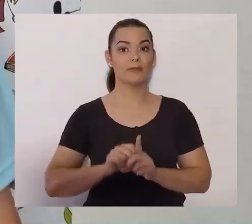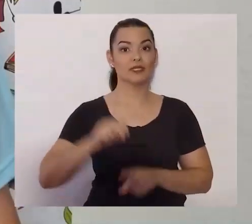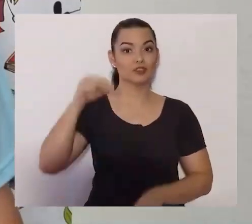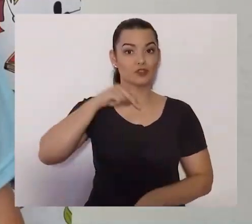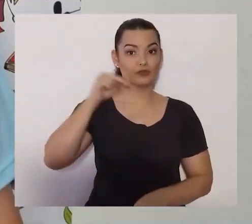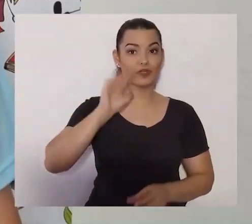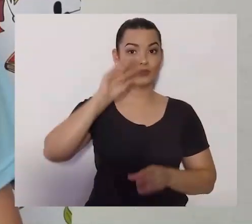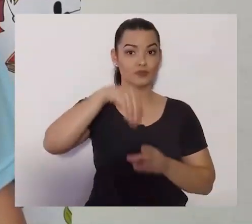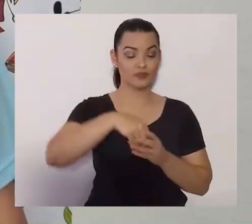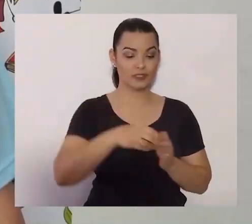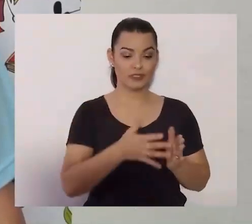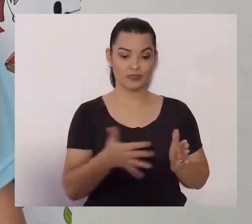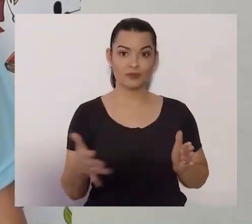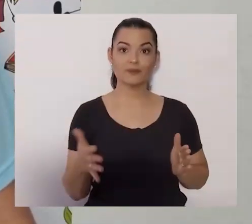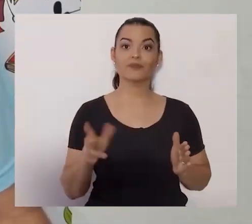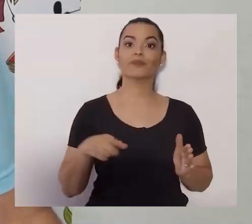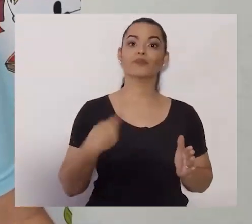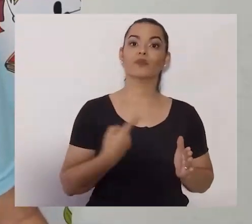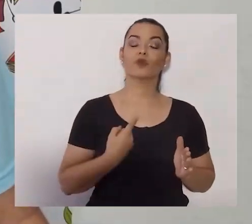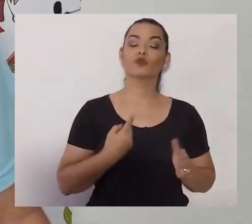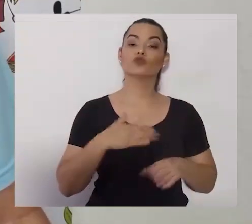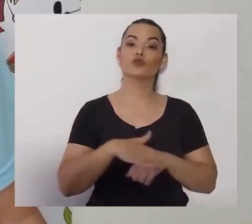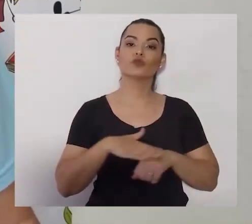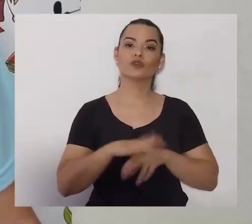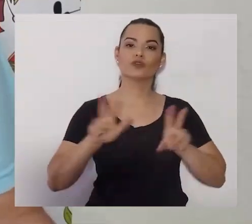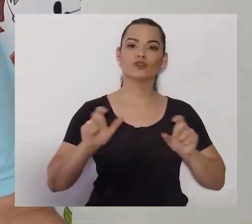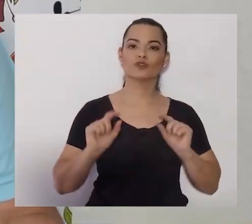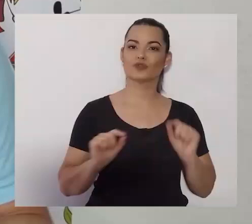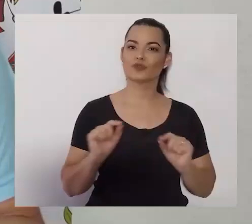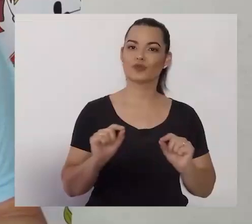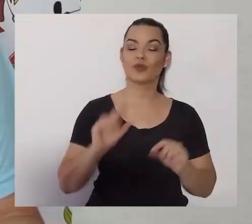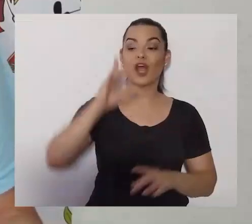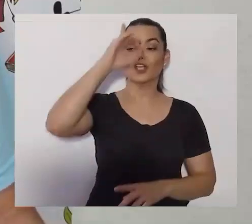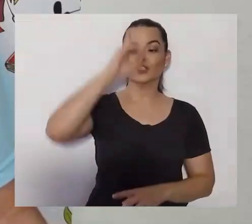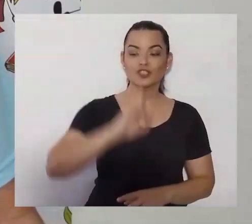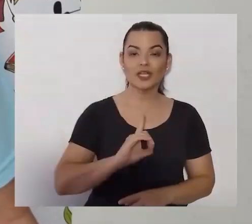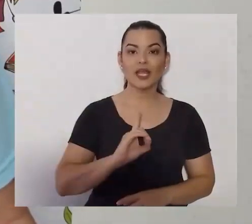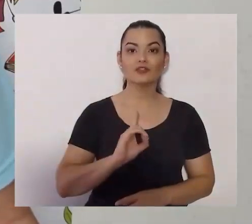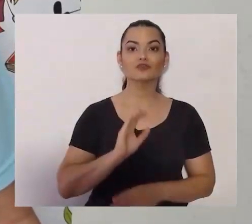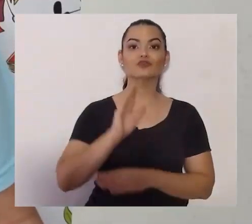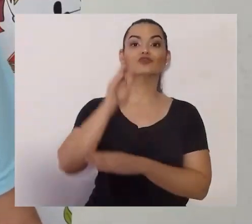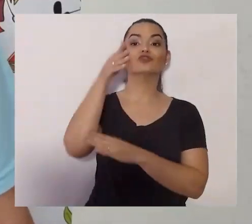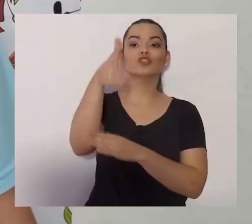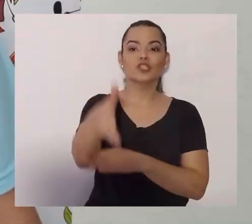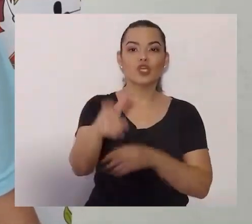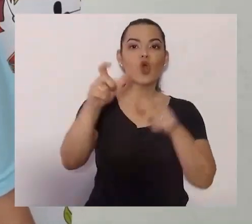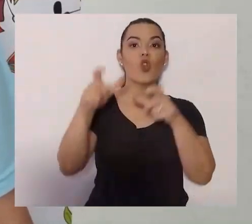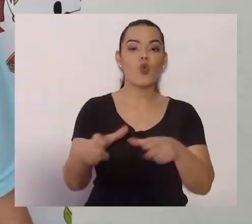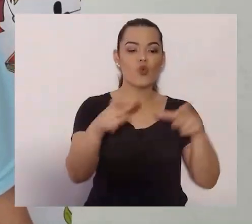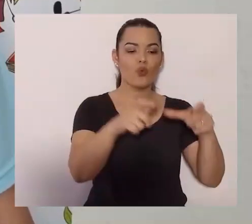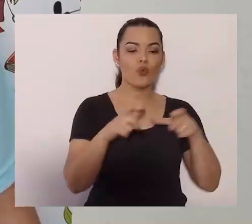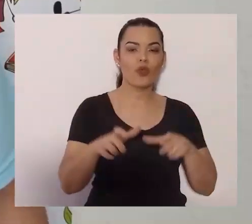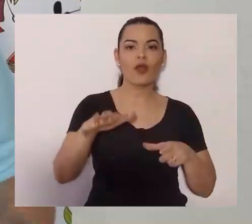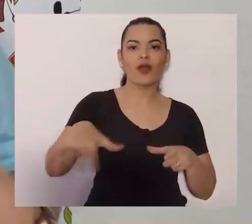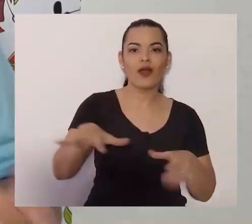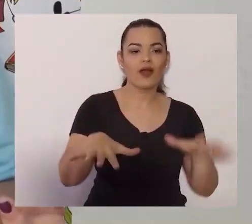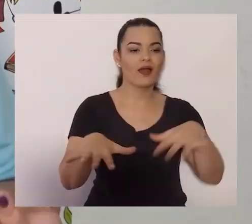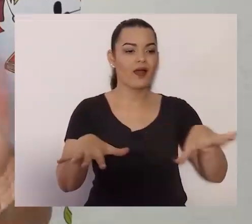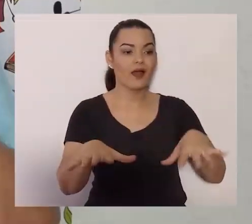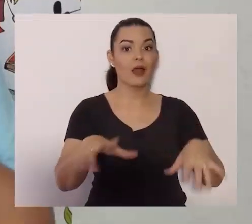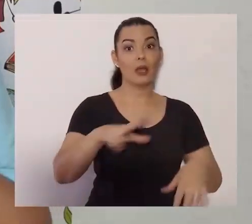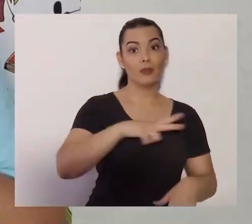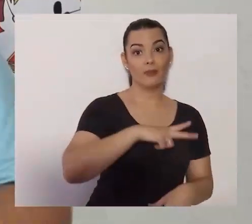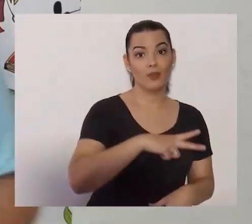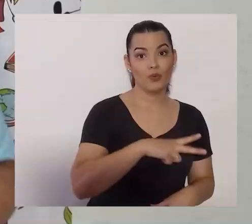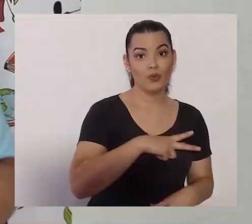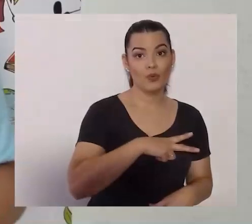de novembro, vamos falar dos direitos que nós temos de ocupar espaços. Espaços públicos e